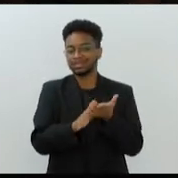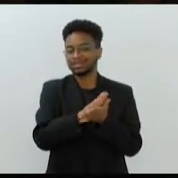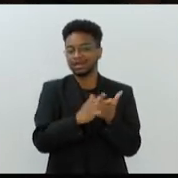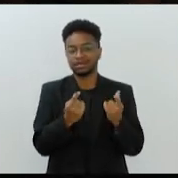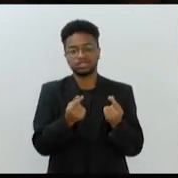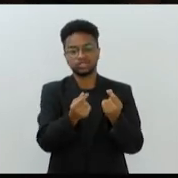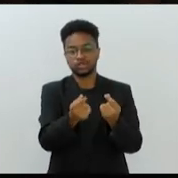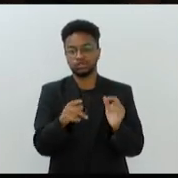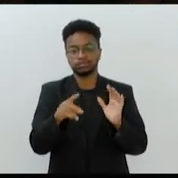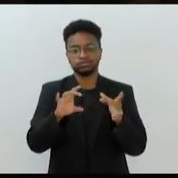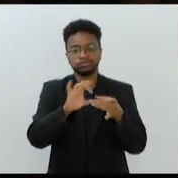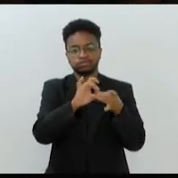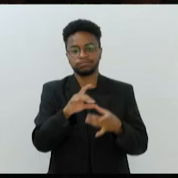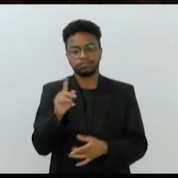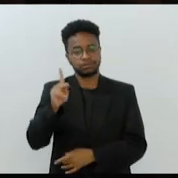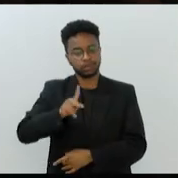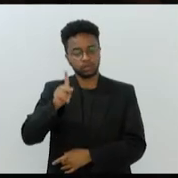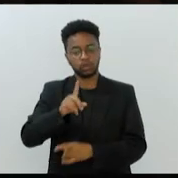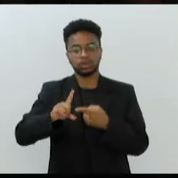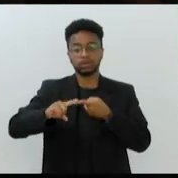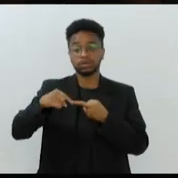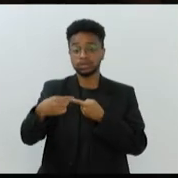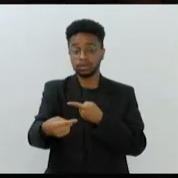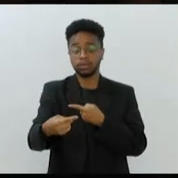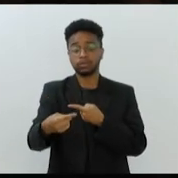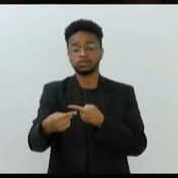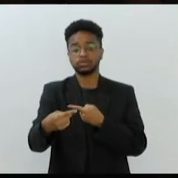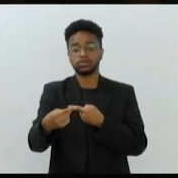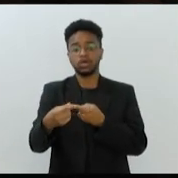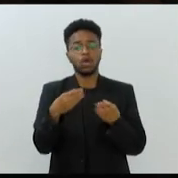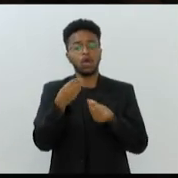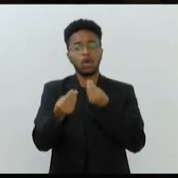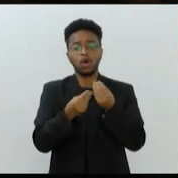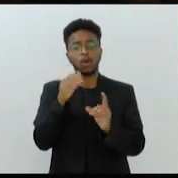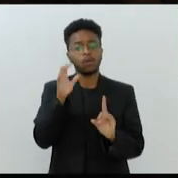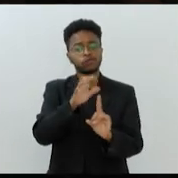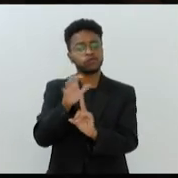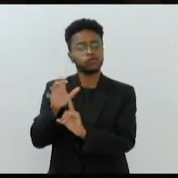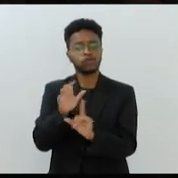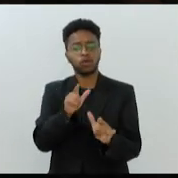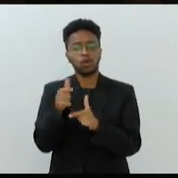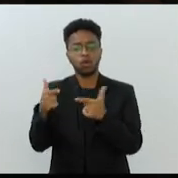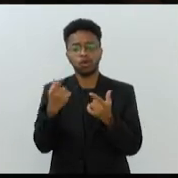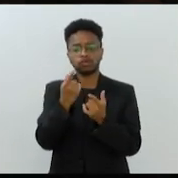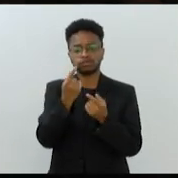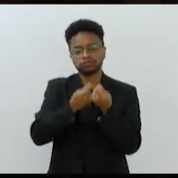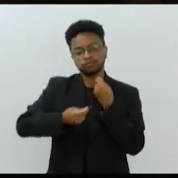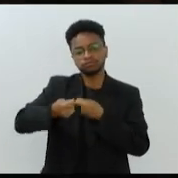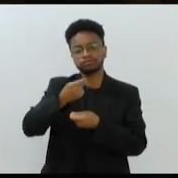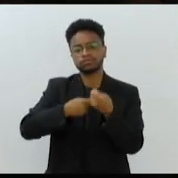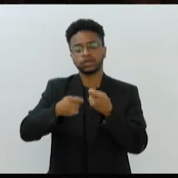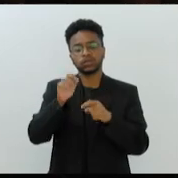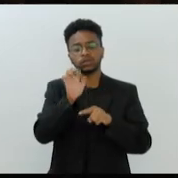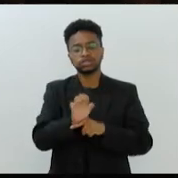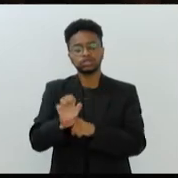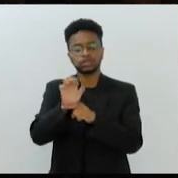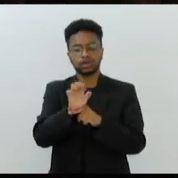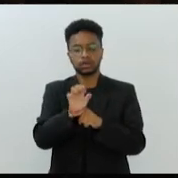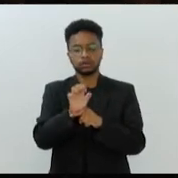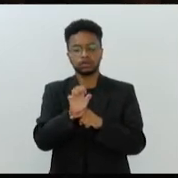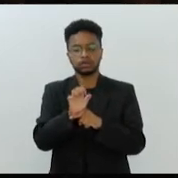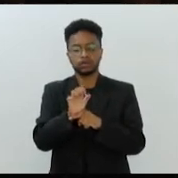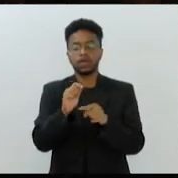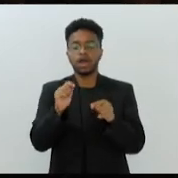participações especiais. E depois, o impacto disso em todas as finanças do Estado fizeram com